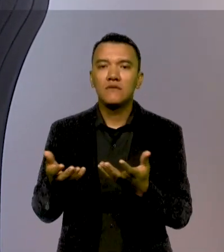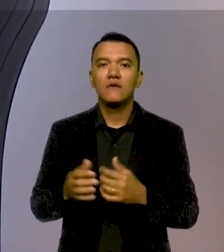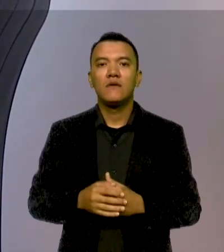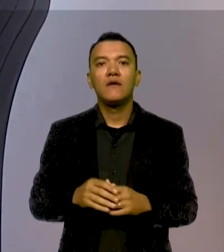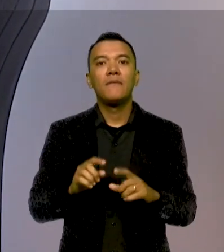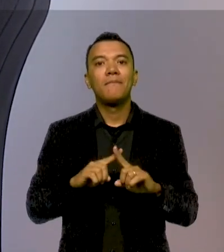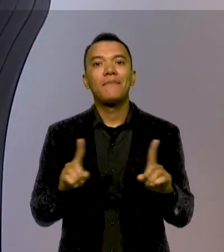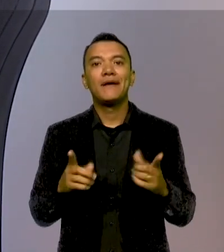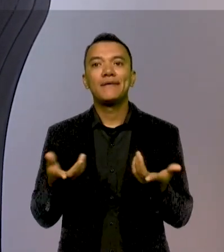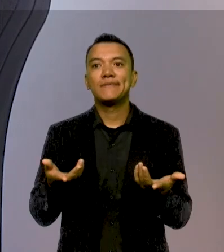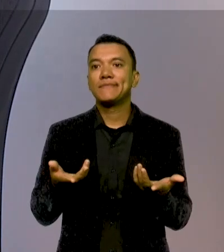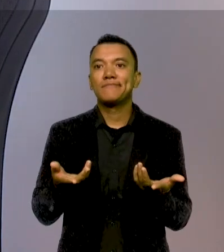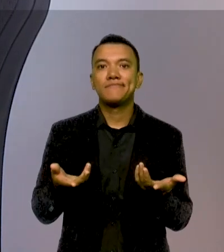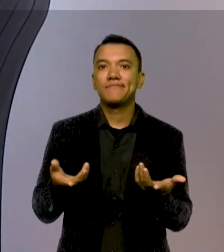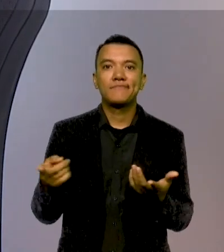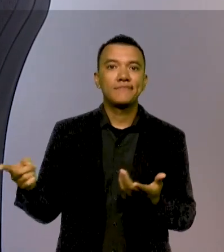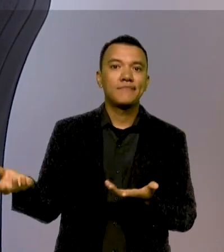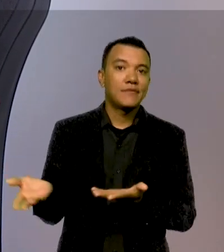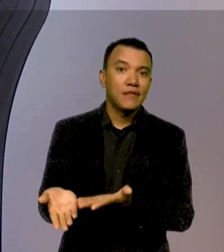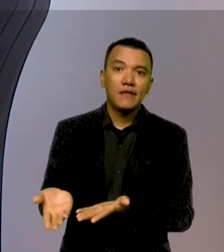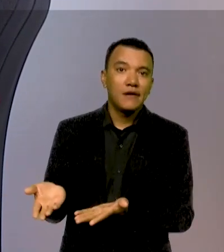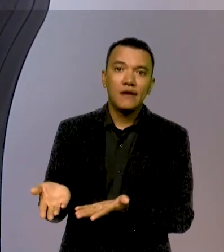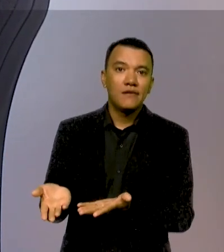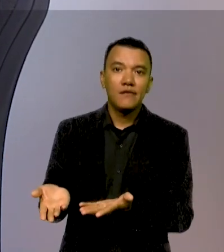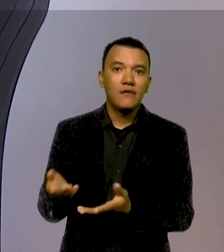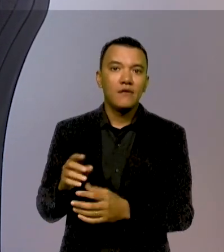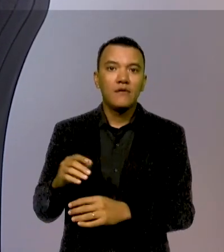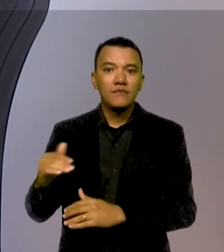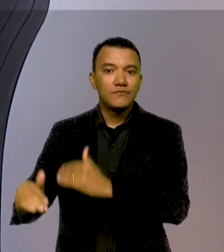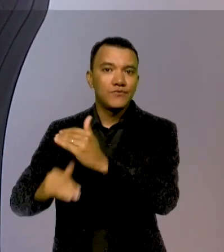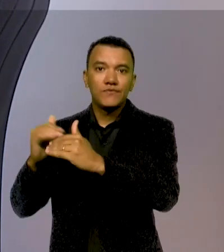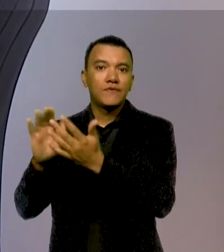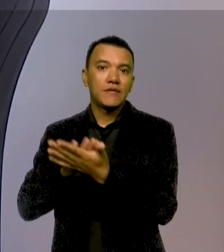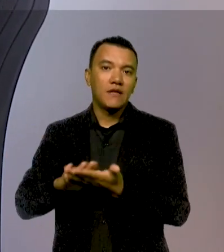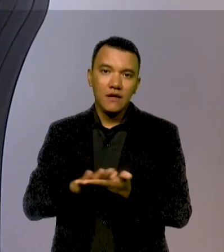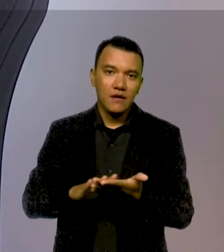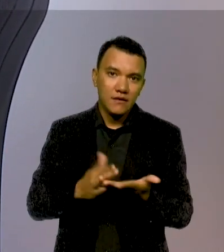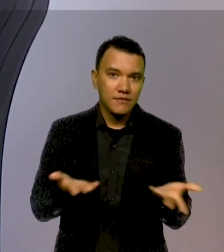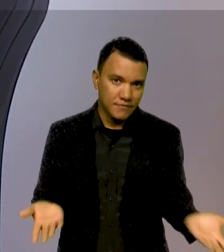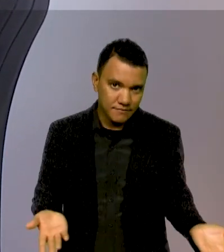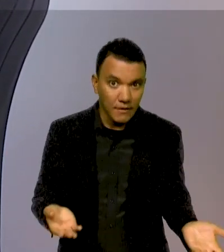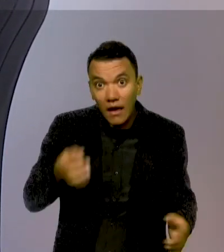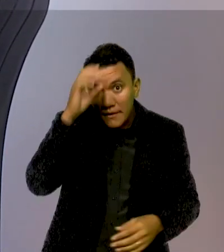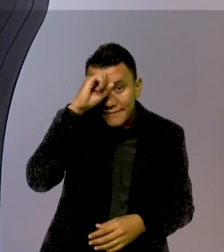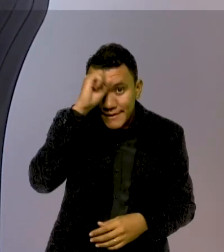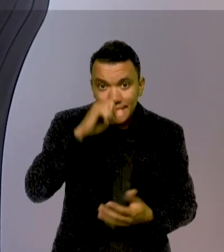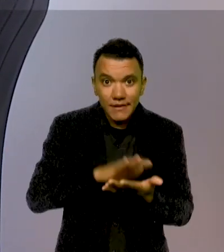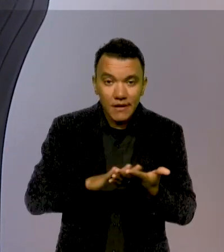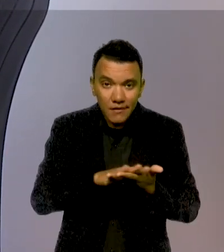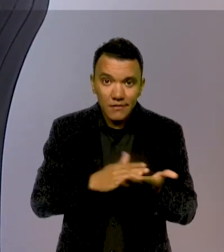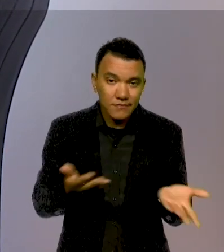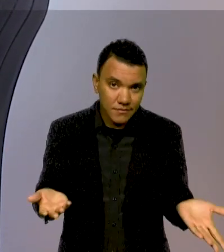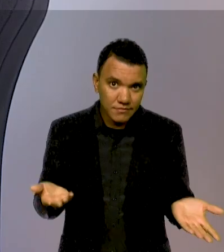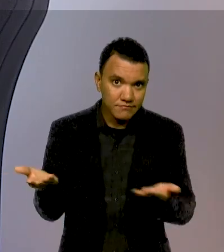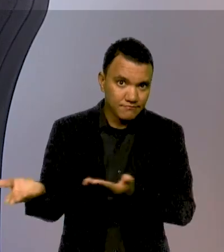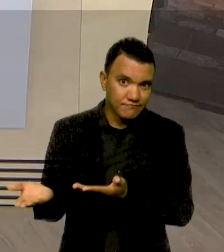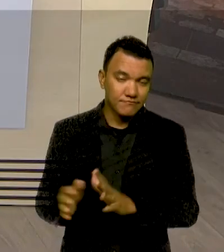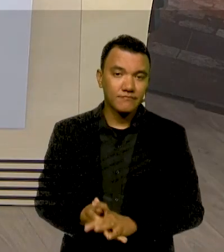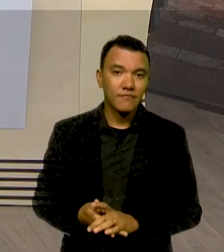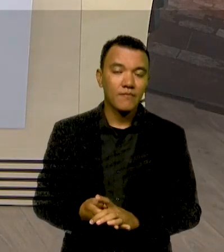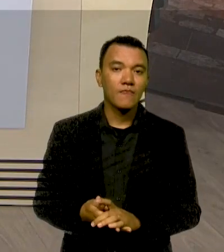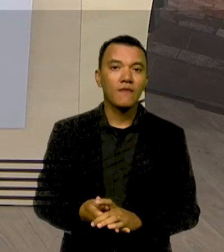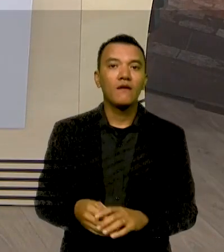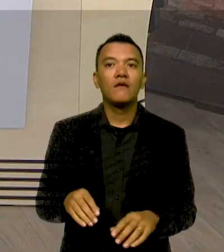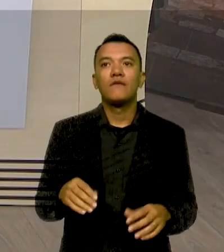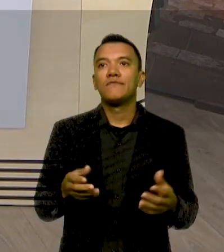ele continuar nessa condição, nem ele desenvolve, não aprende e ele também não vai ter